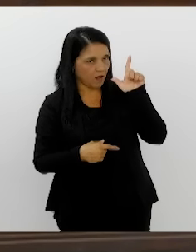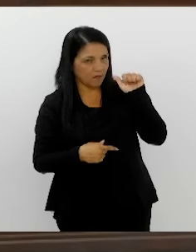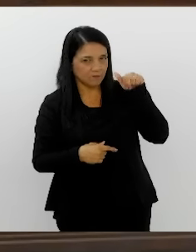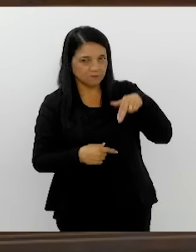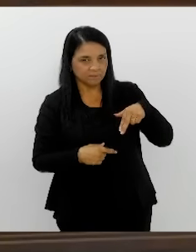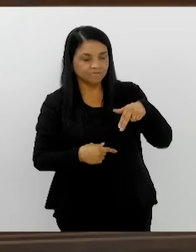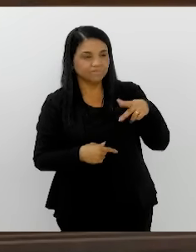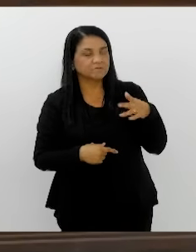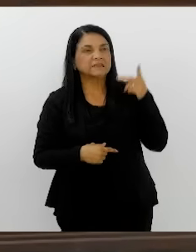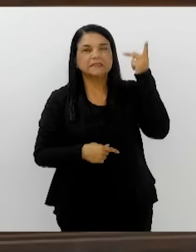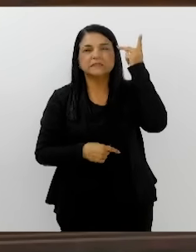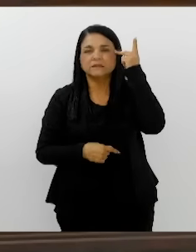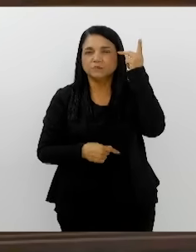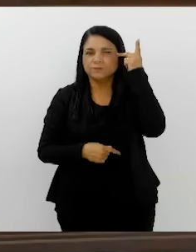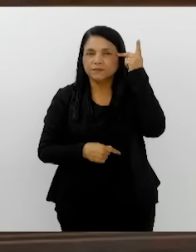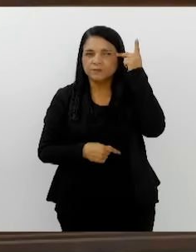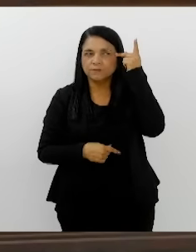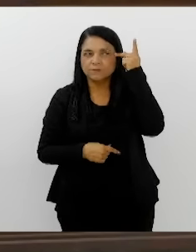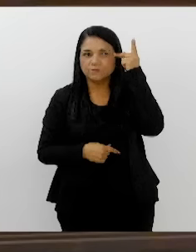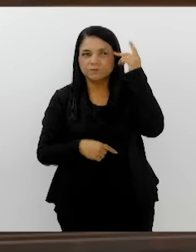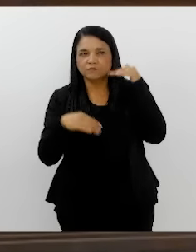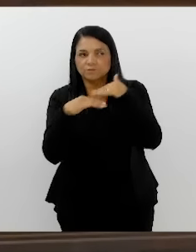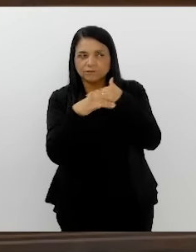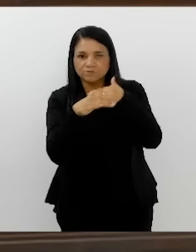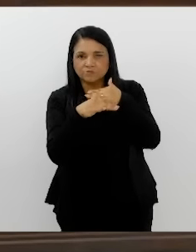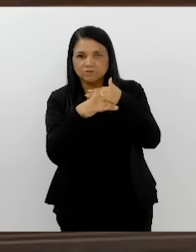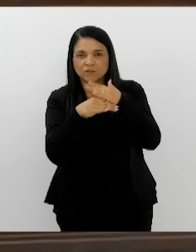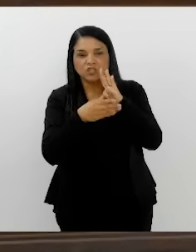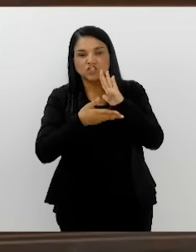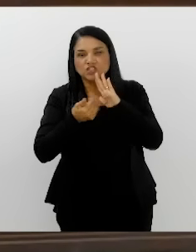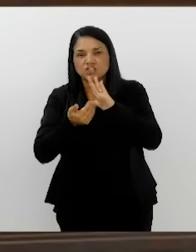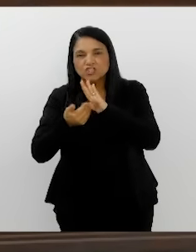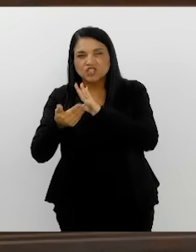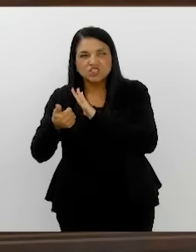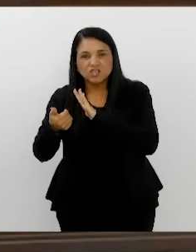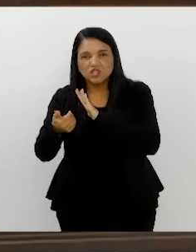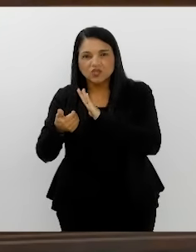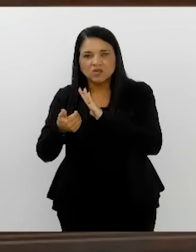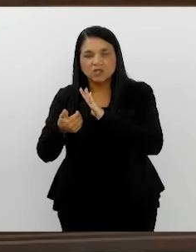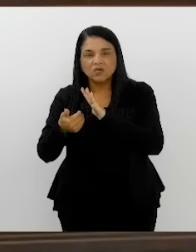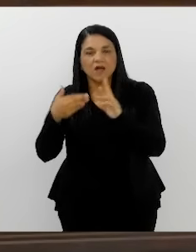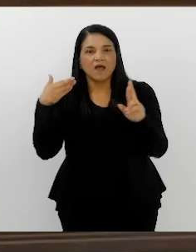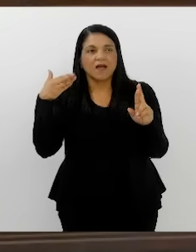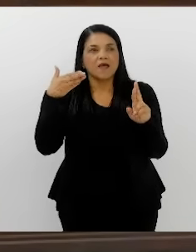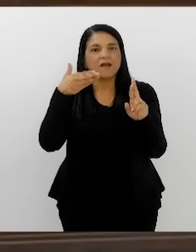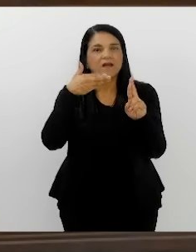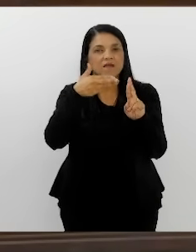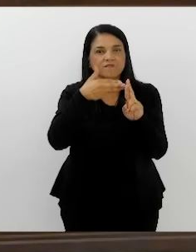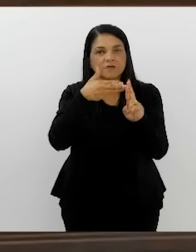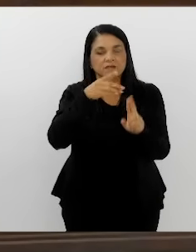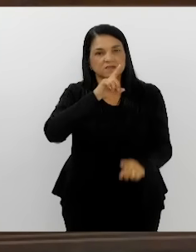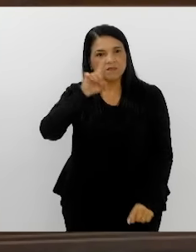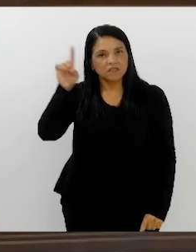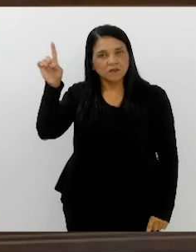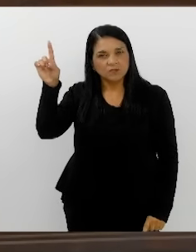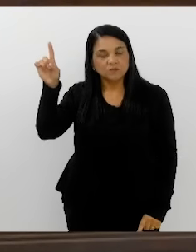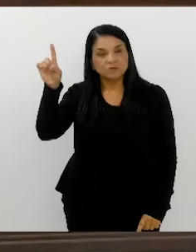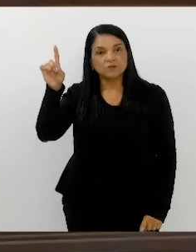que em São Paulo querem tirar, e estão tirando, as referências a Deus. O Tribunal de